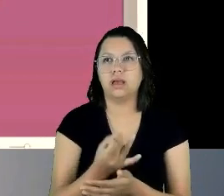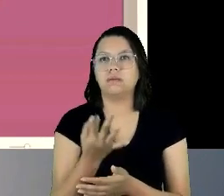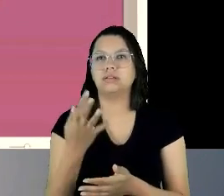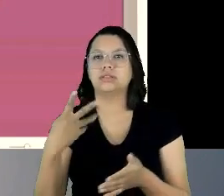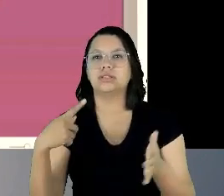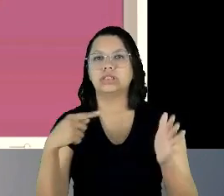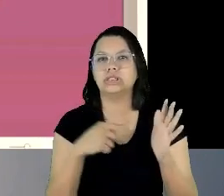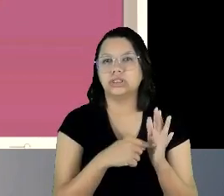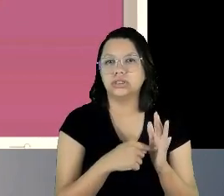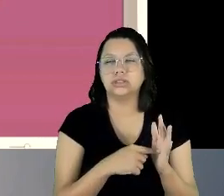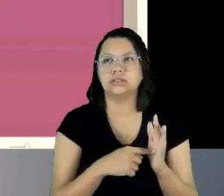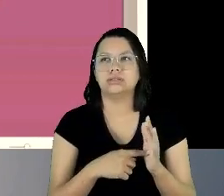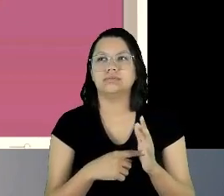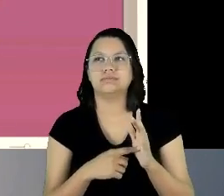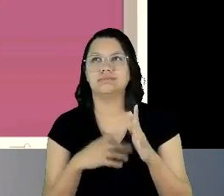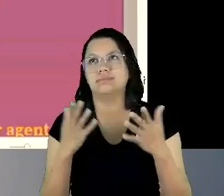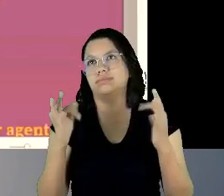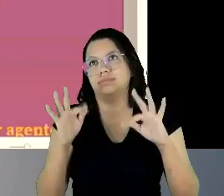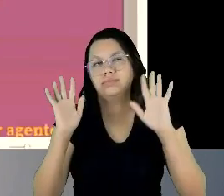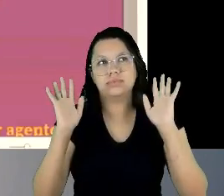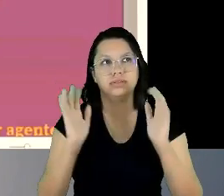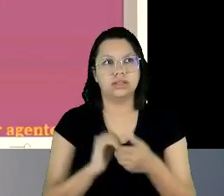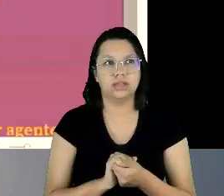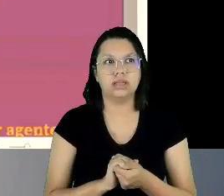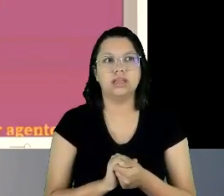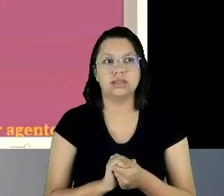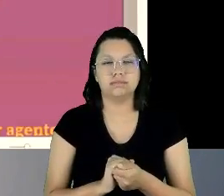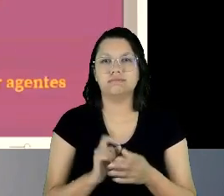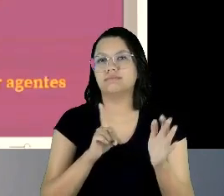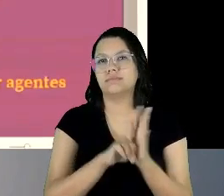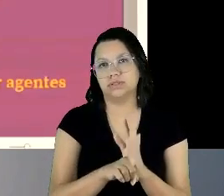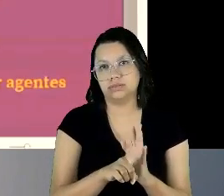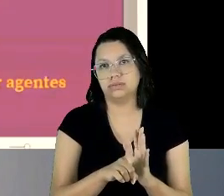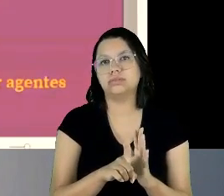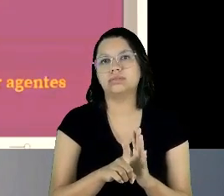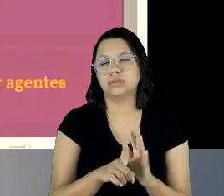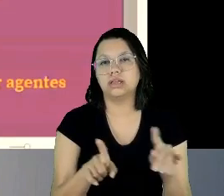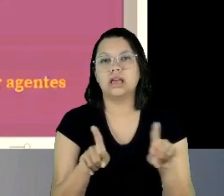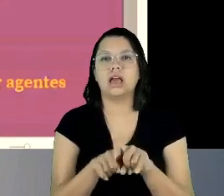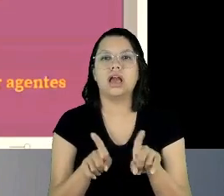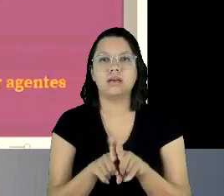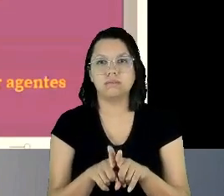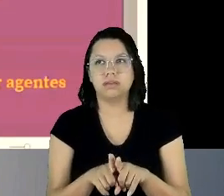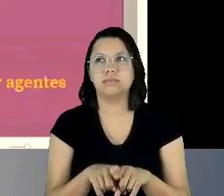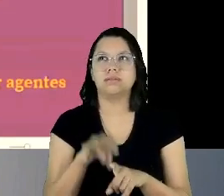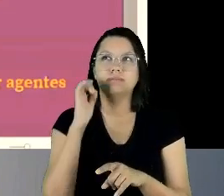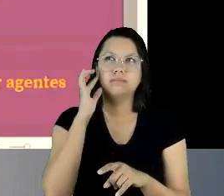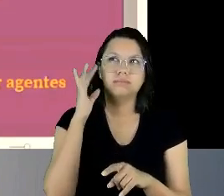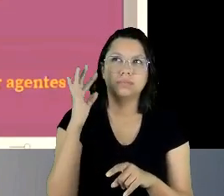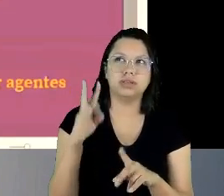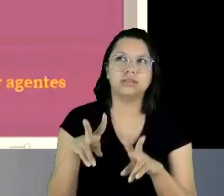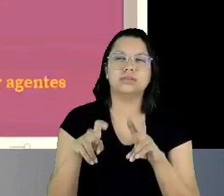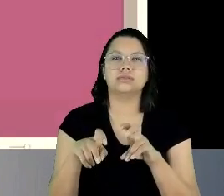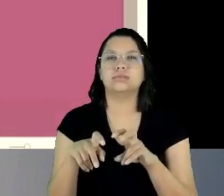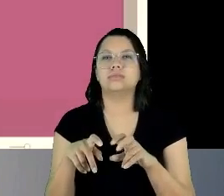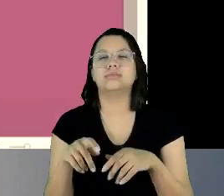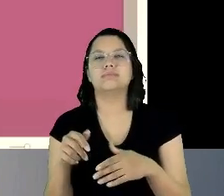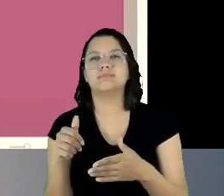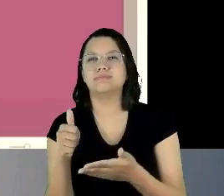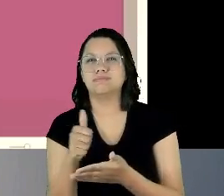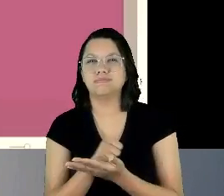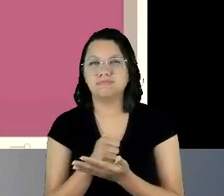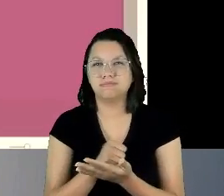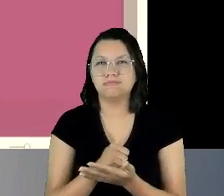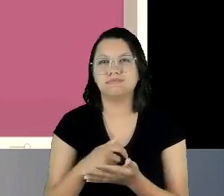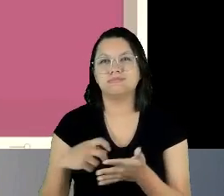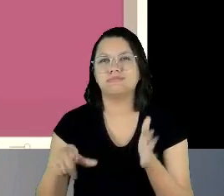de registros enfim, questões que também estão para a gente pensar um pouco na regulamentação, mas